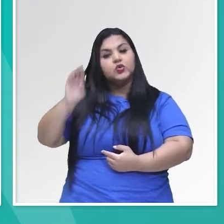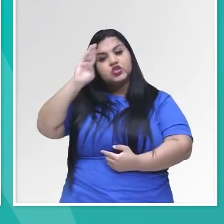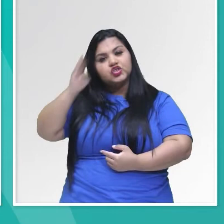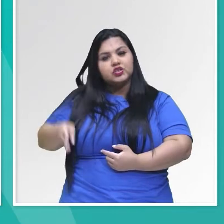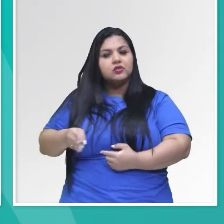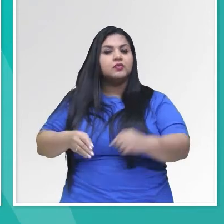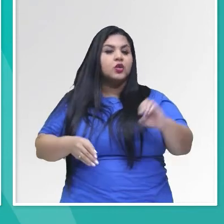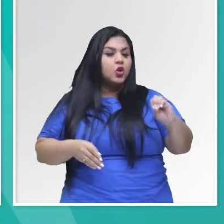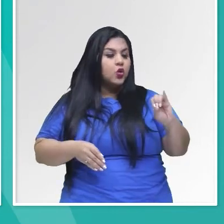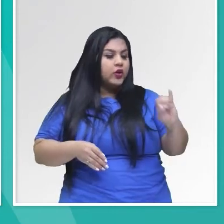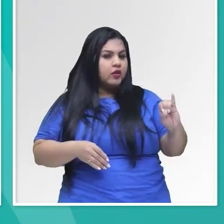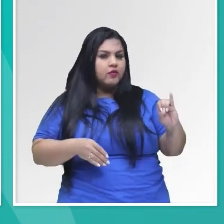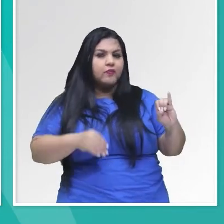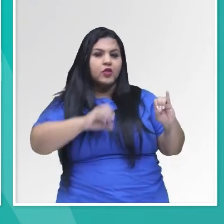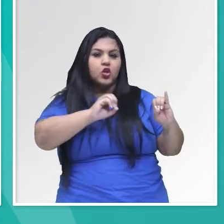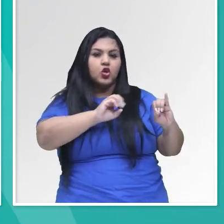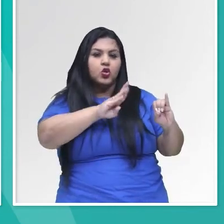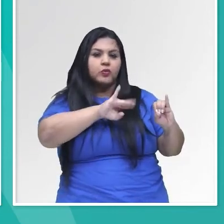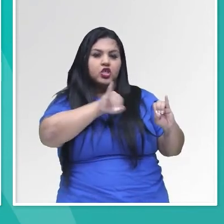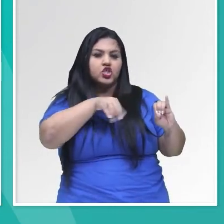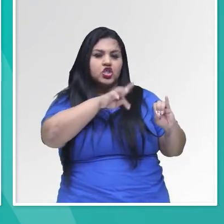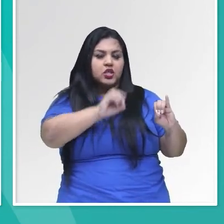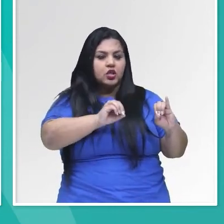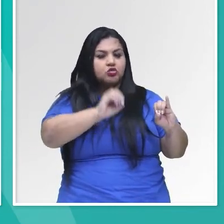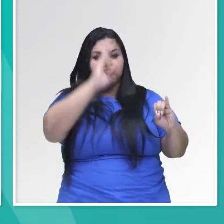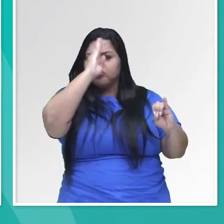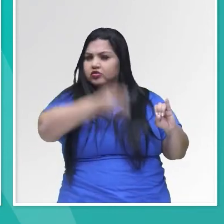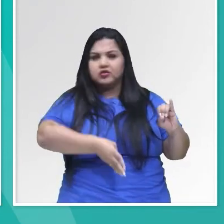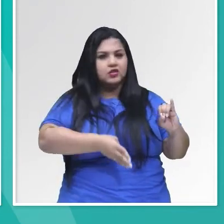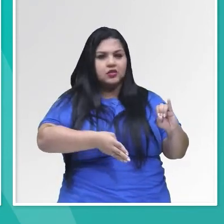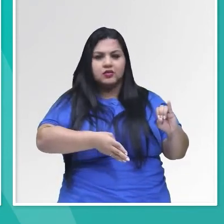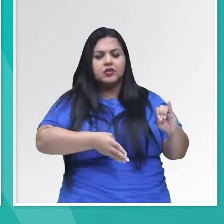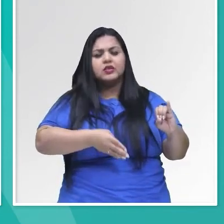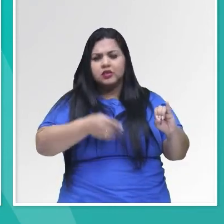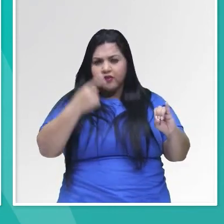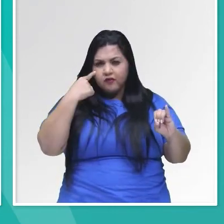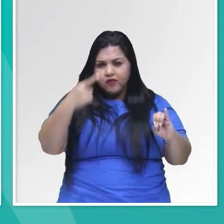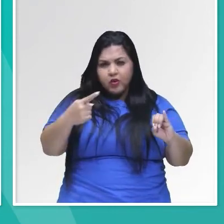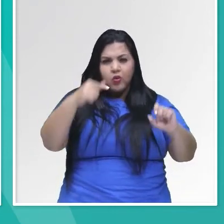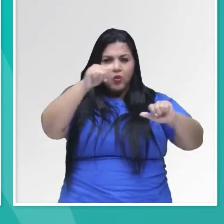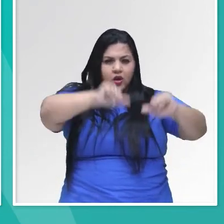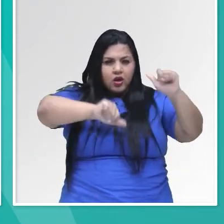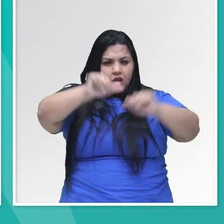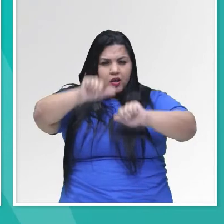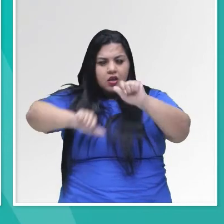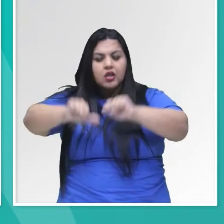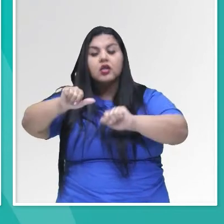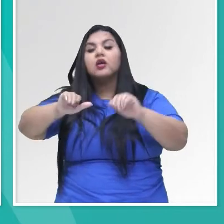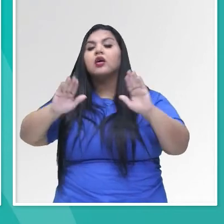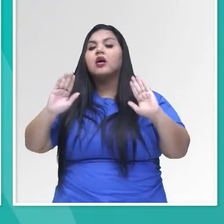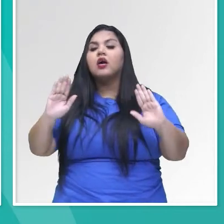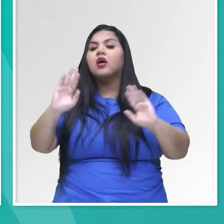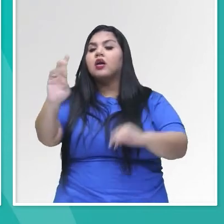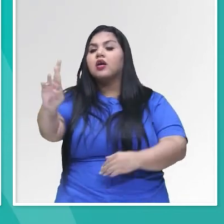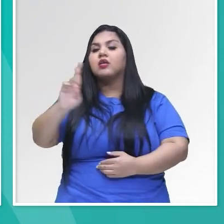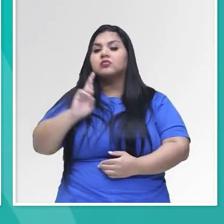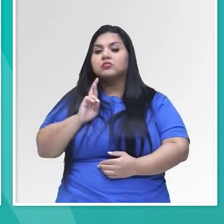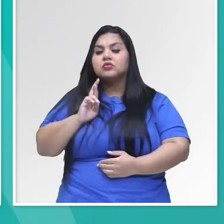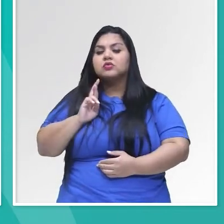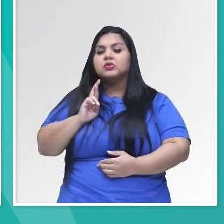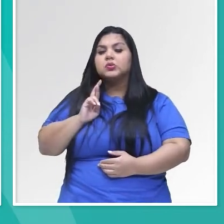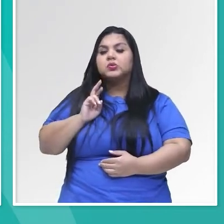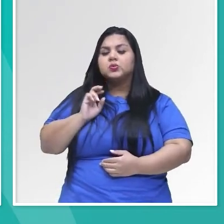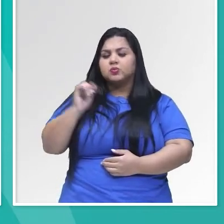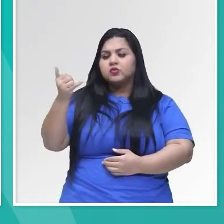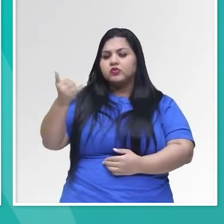Objeto indireto. Percebeu bem? Analisou? Tranquilo? Meu amado, me responde aqui, por favor, agora. Me diz aqui,